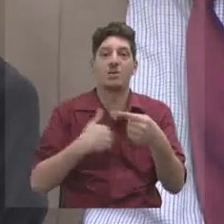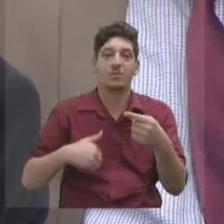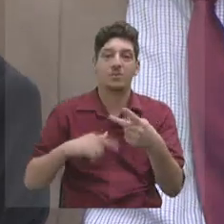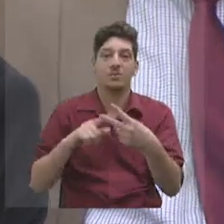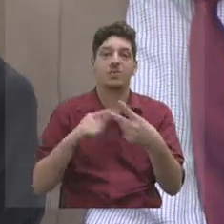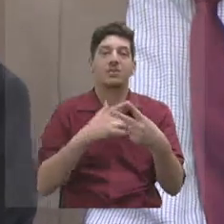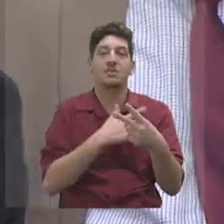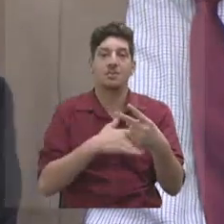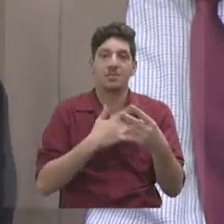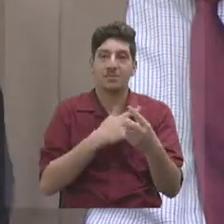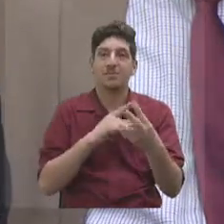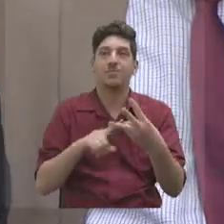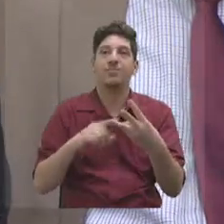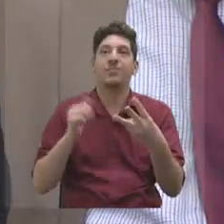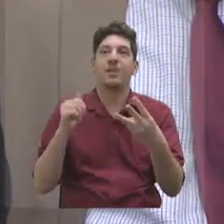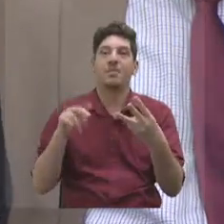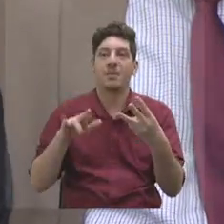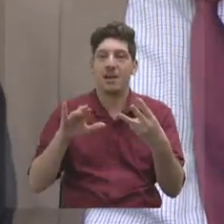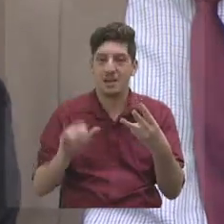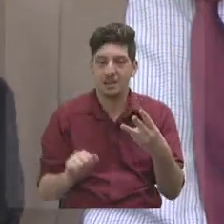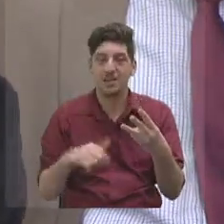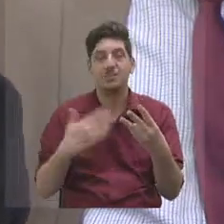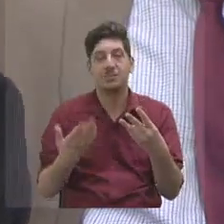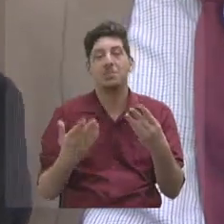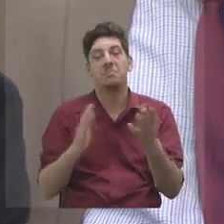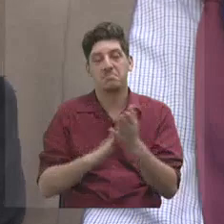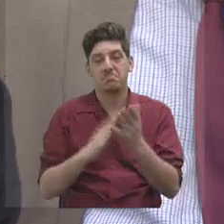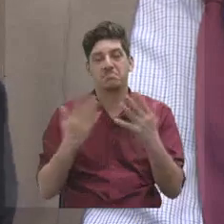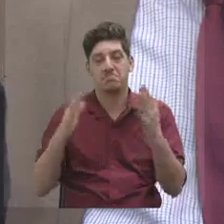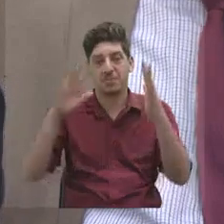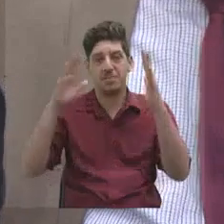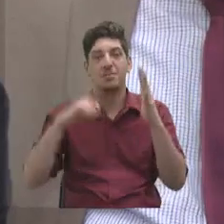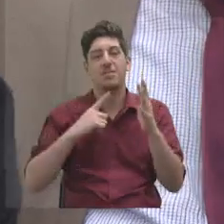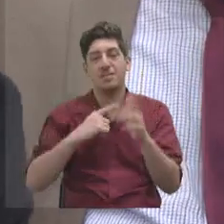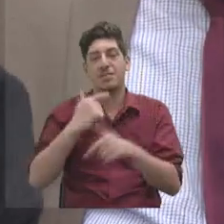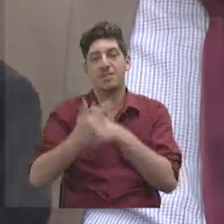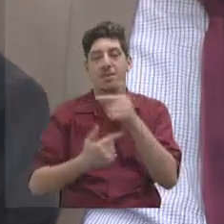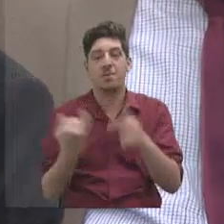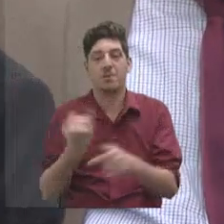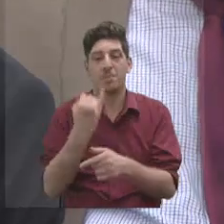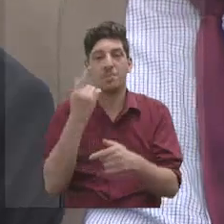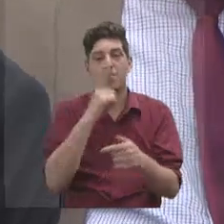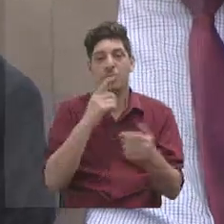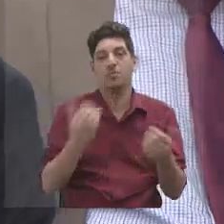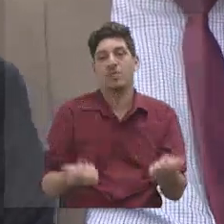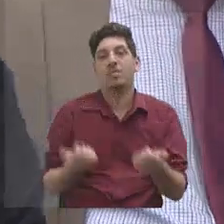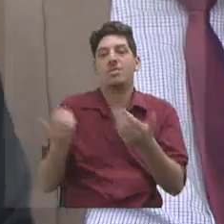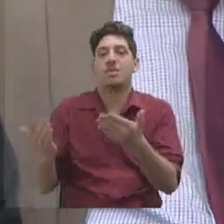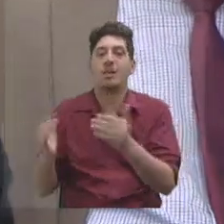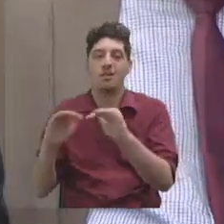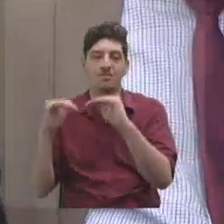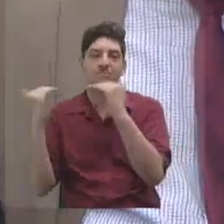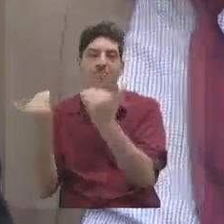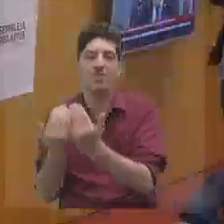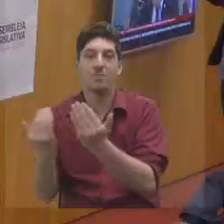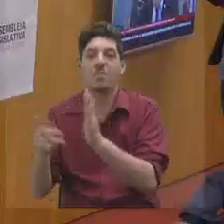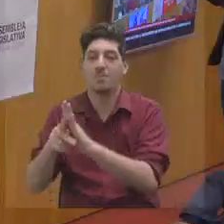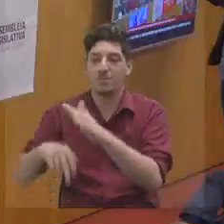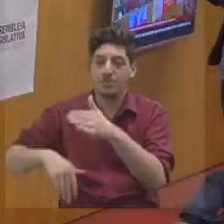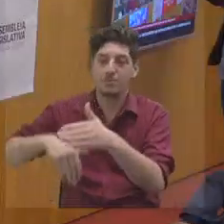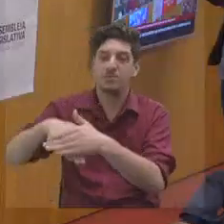parabenizá-lo senhor ali realmente teve um papel muito importante para realmente devolver o Mineirão ao futebol que é o principal produto